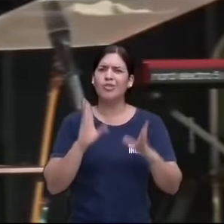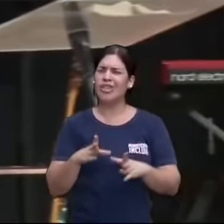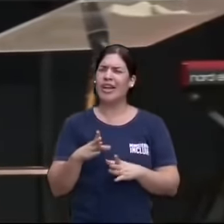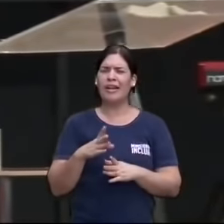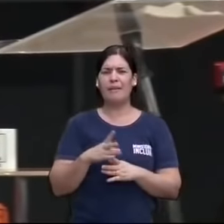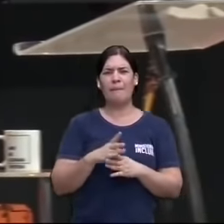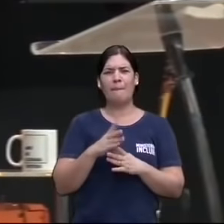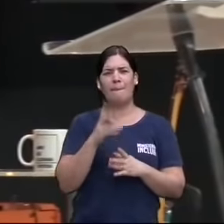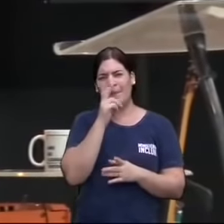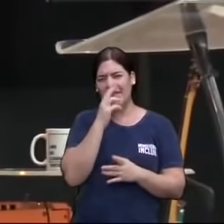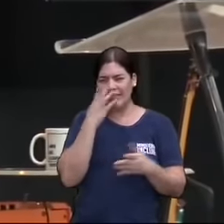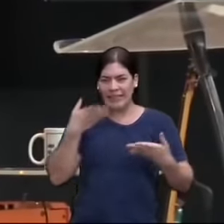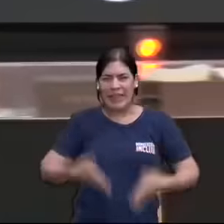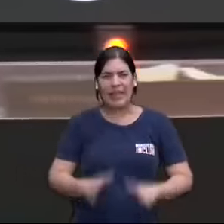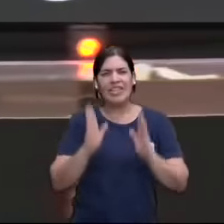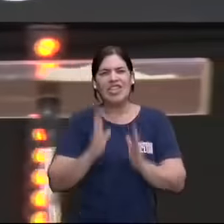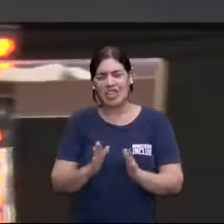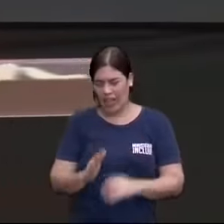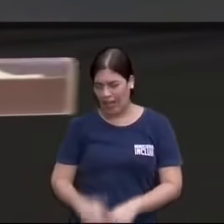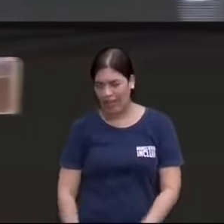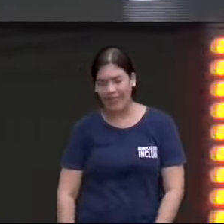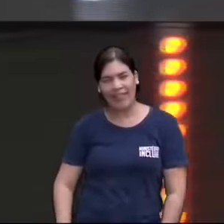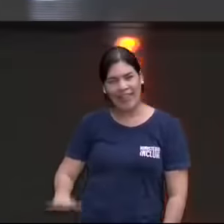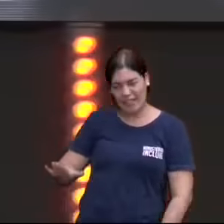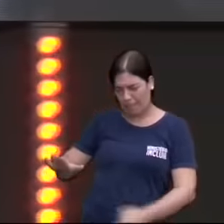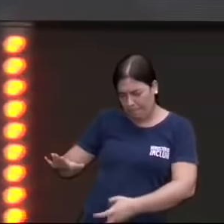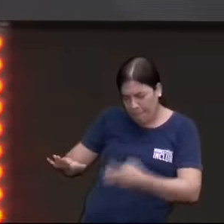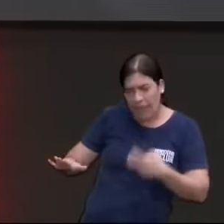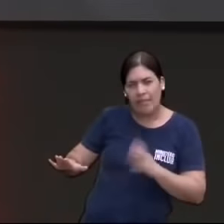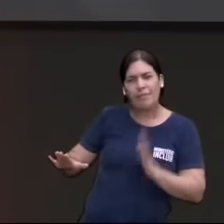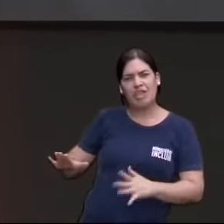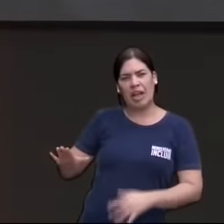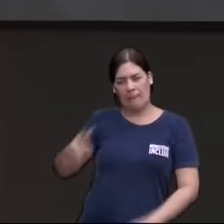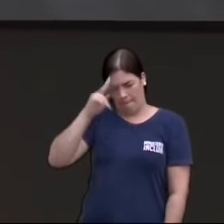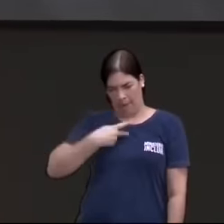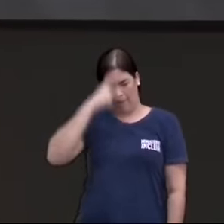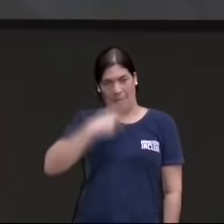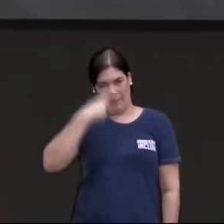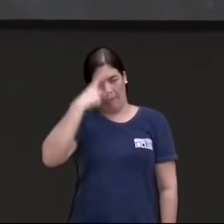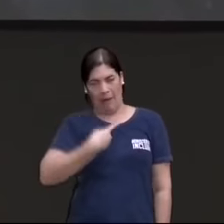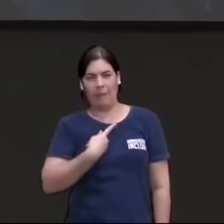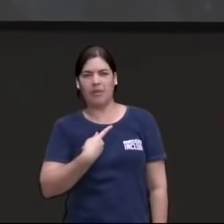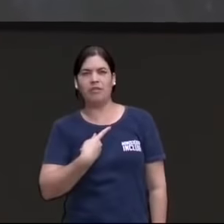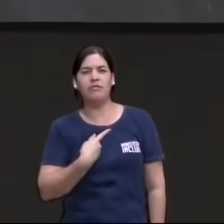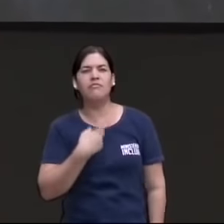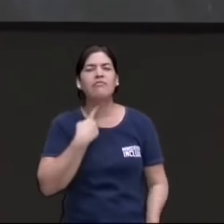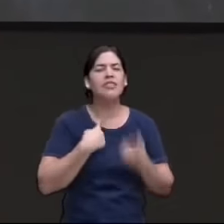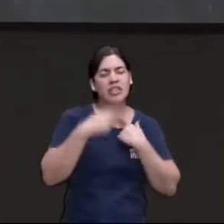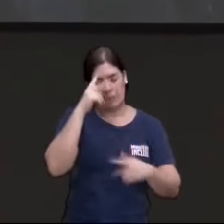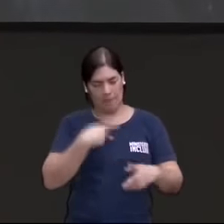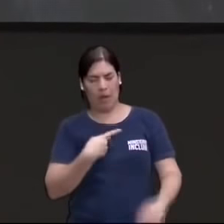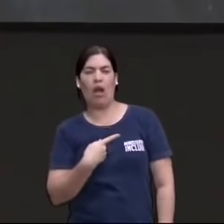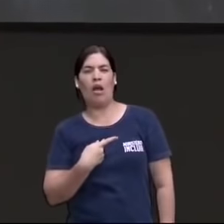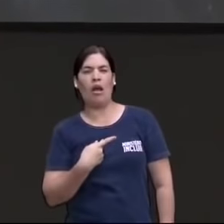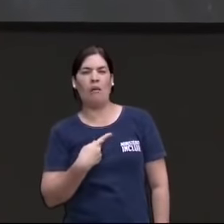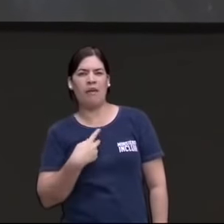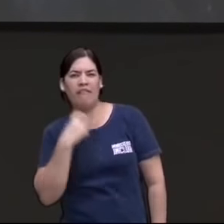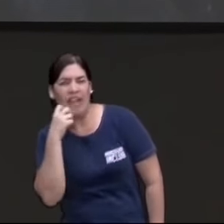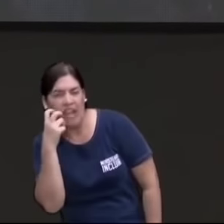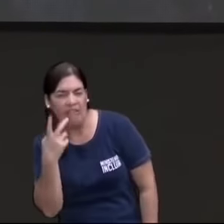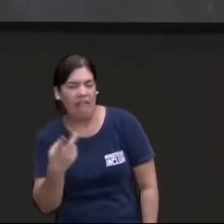né? Criança pequenininha já é egoísta, já faz pirraça, já te faz passar